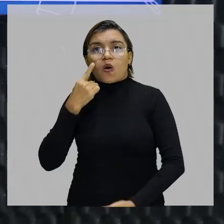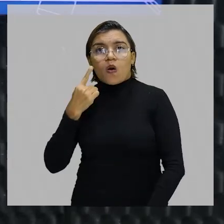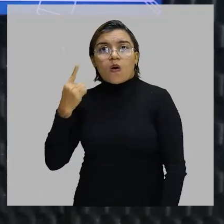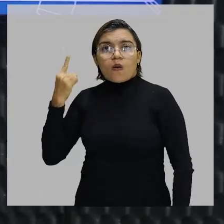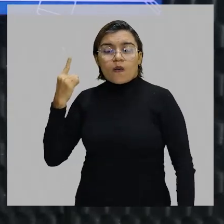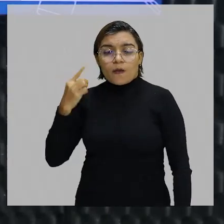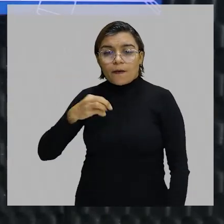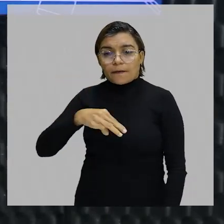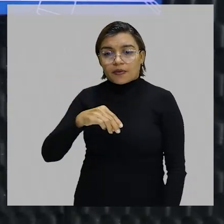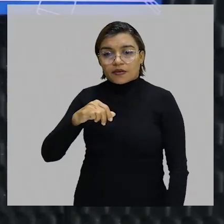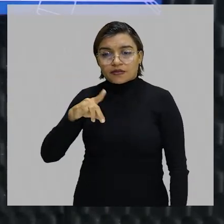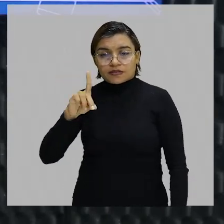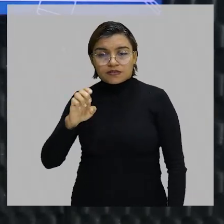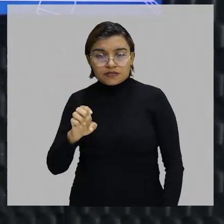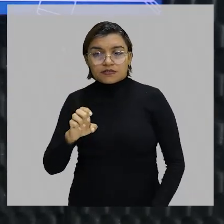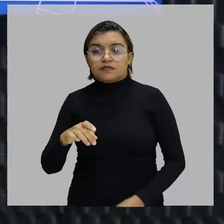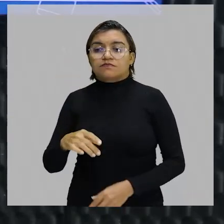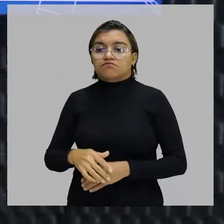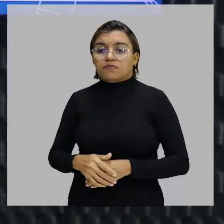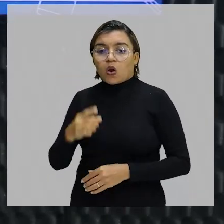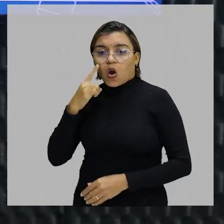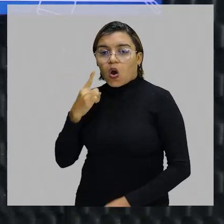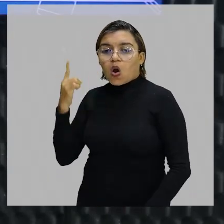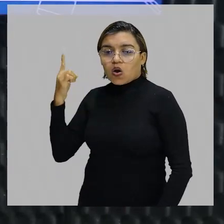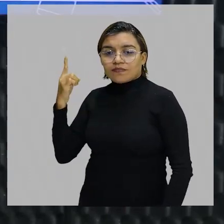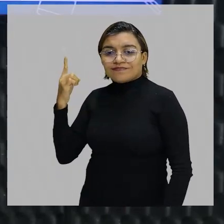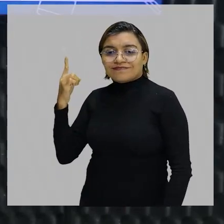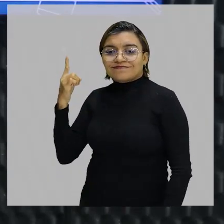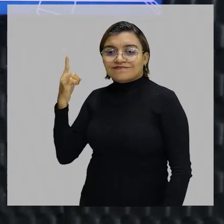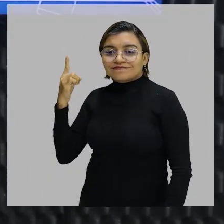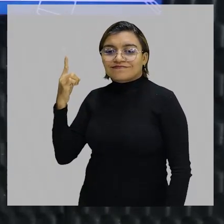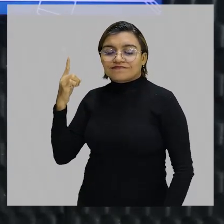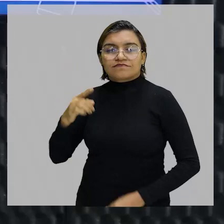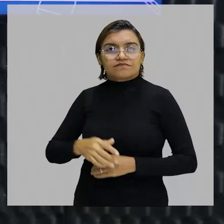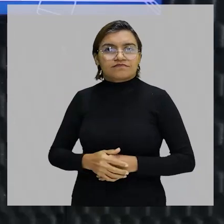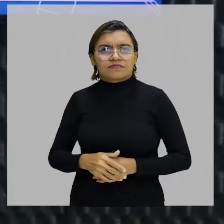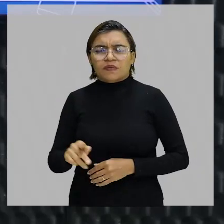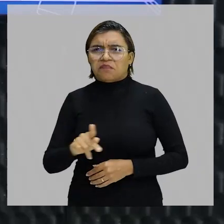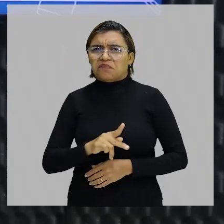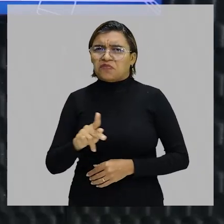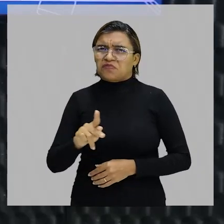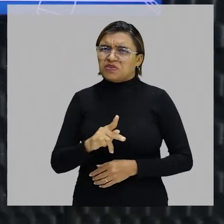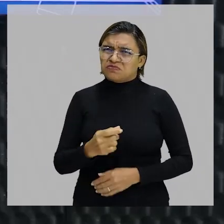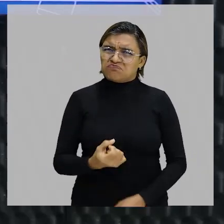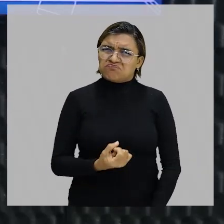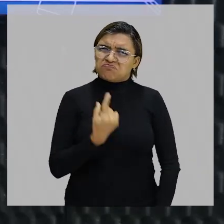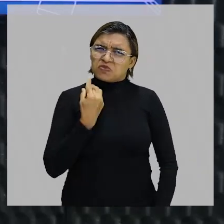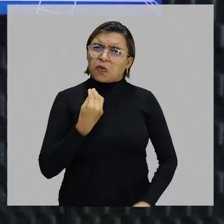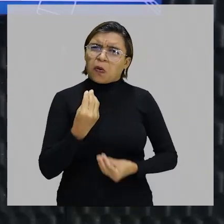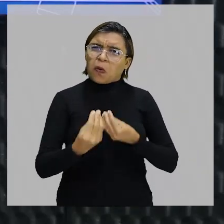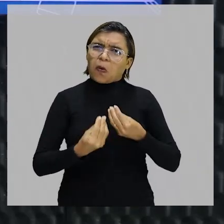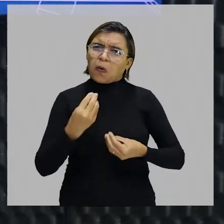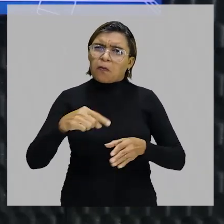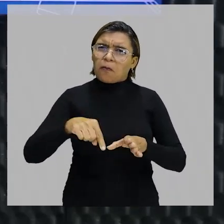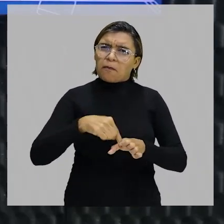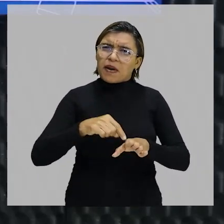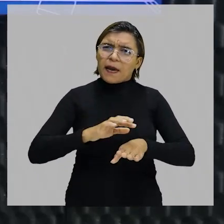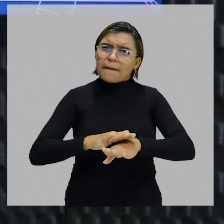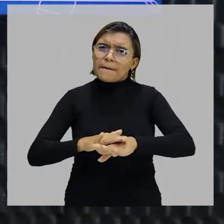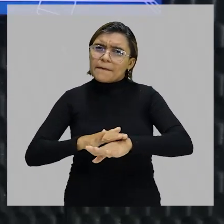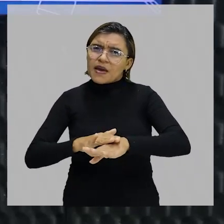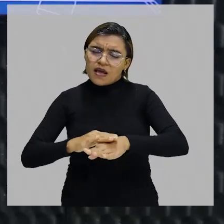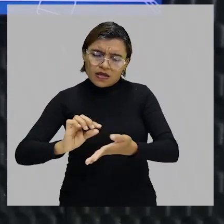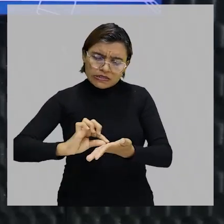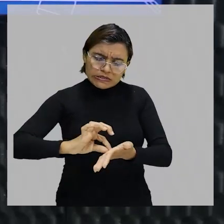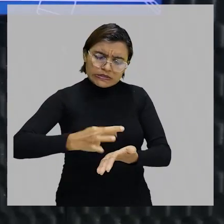registrada literalmente na base do corpo, do pé. Professor, isso me incomoda, como é que a pessoa vai furar e costurar na própria pele?